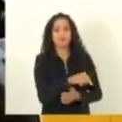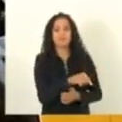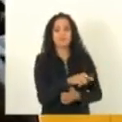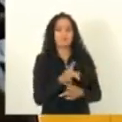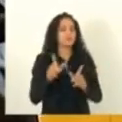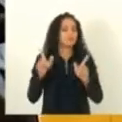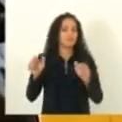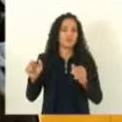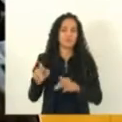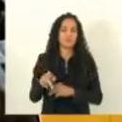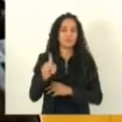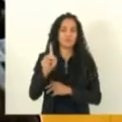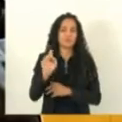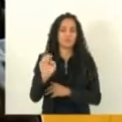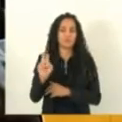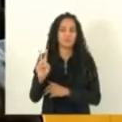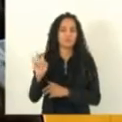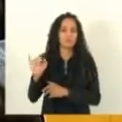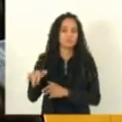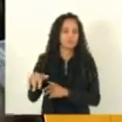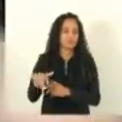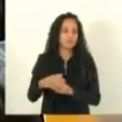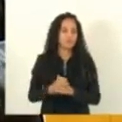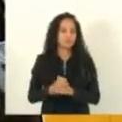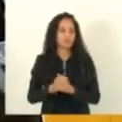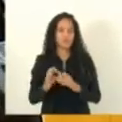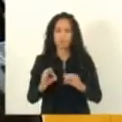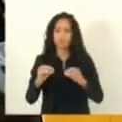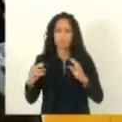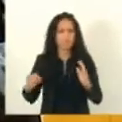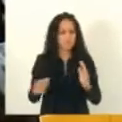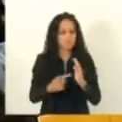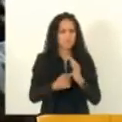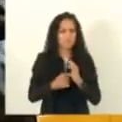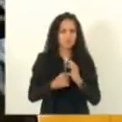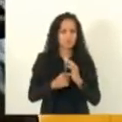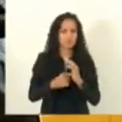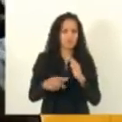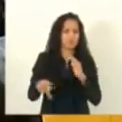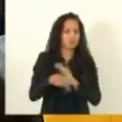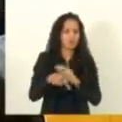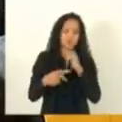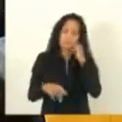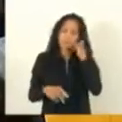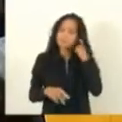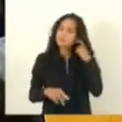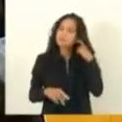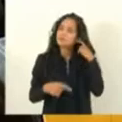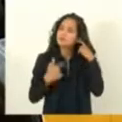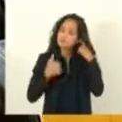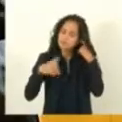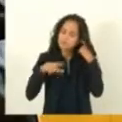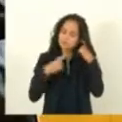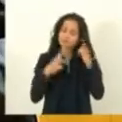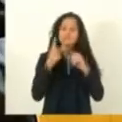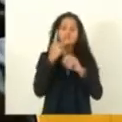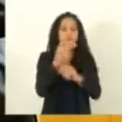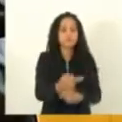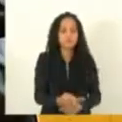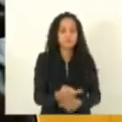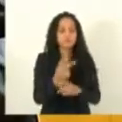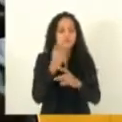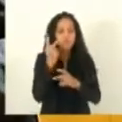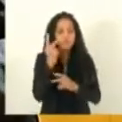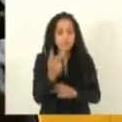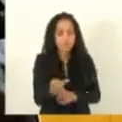fez no caso do Kevin. Toda denúncia que chega à comissão, ou às vezes nem que chega, nós vamos lá, assim como eu fiz no